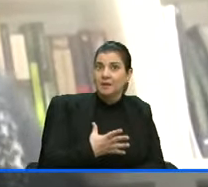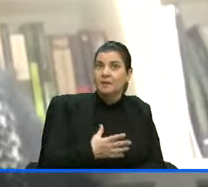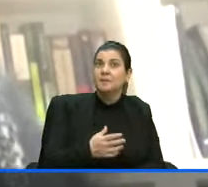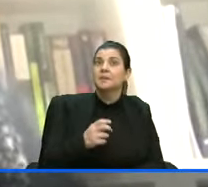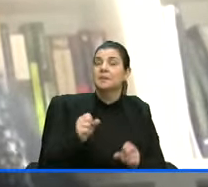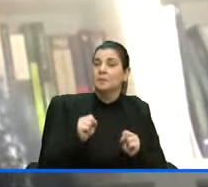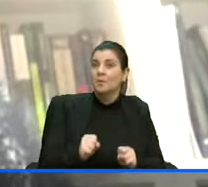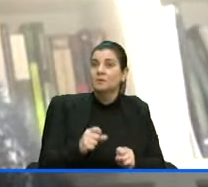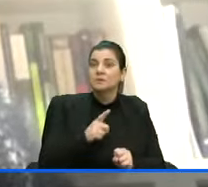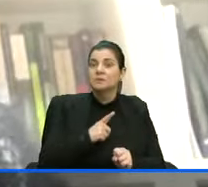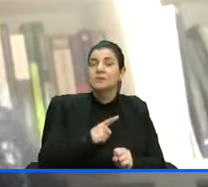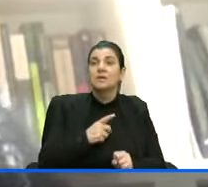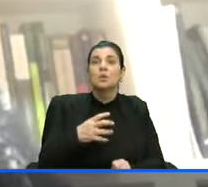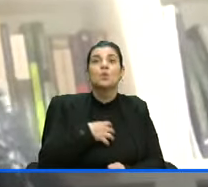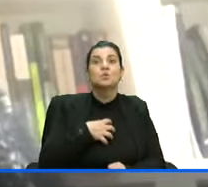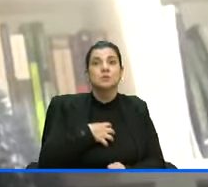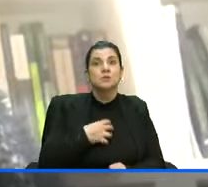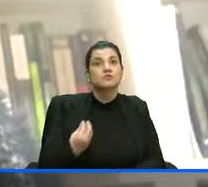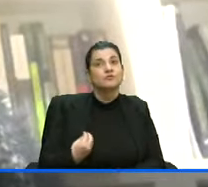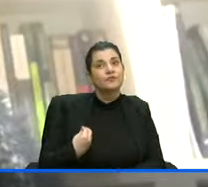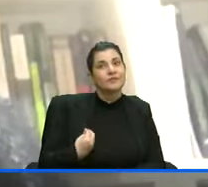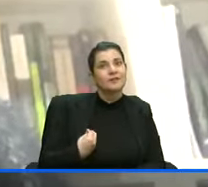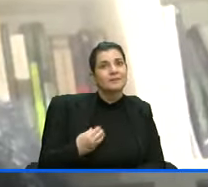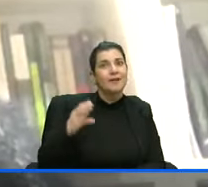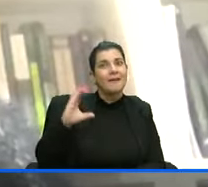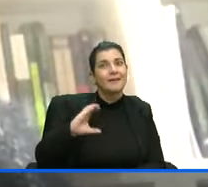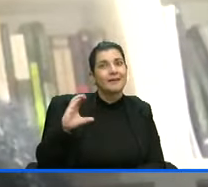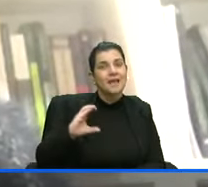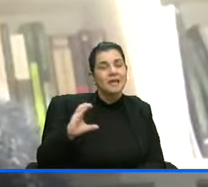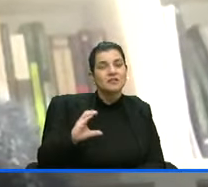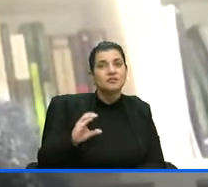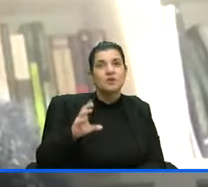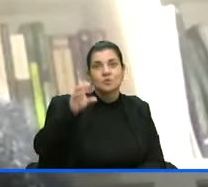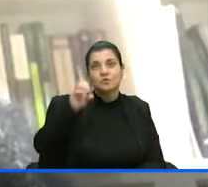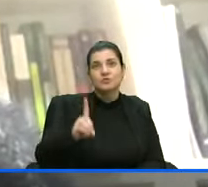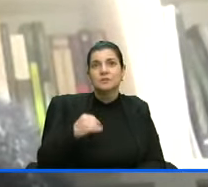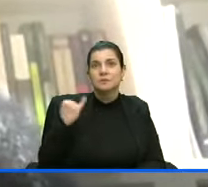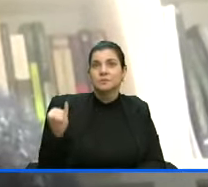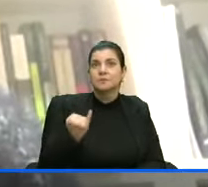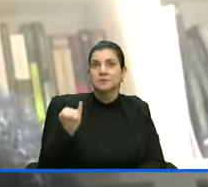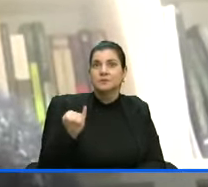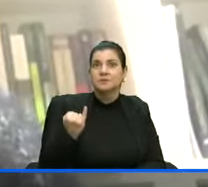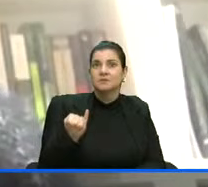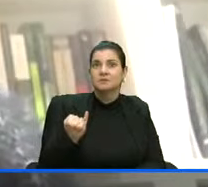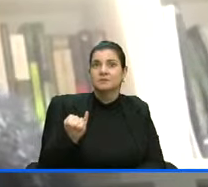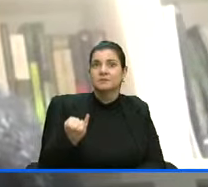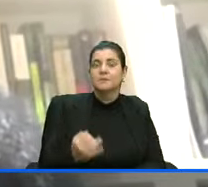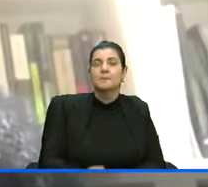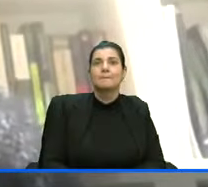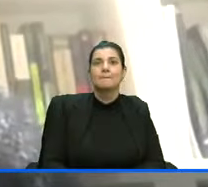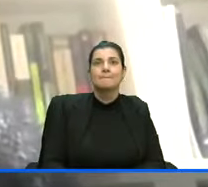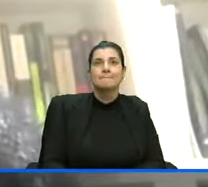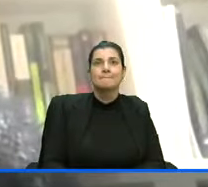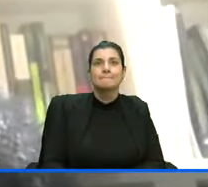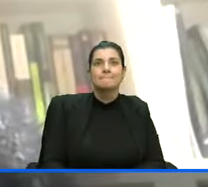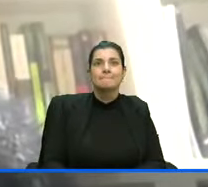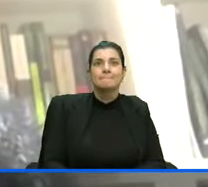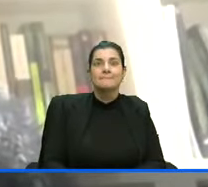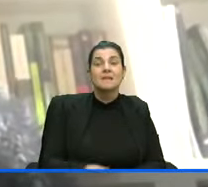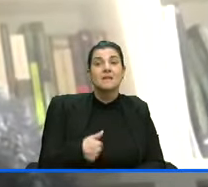de vida, a creche é um direito fundamental. E aí eu gostaria de ouvir